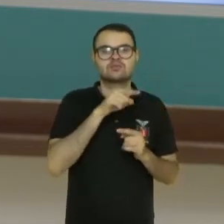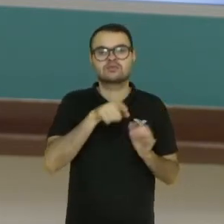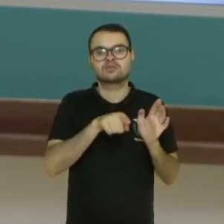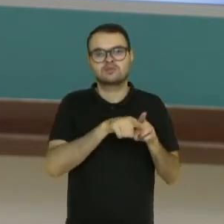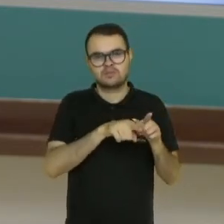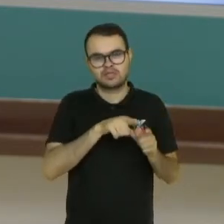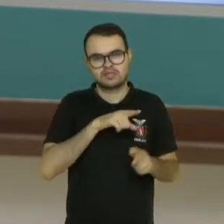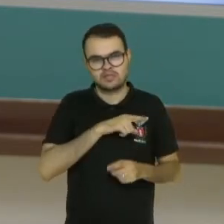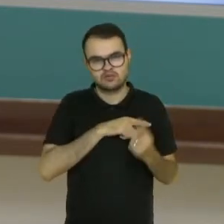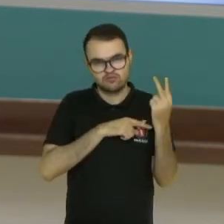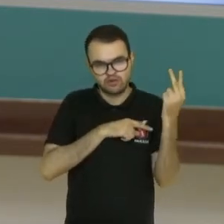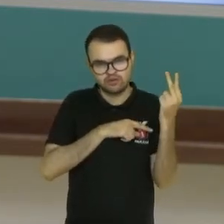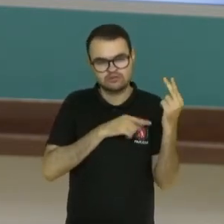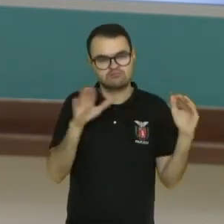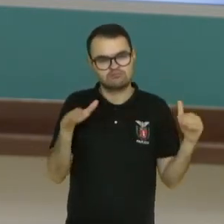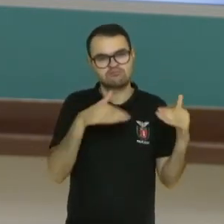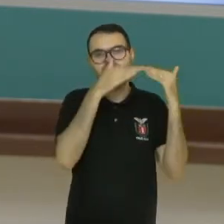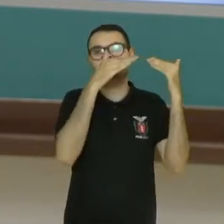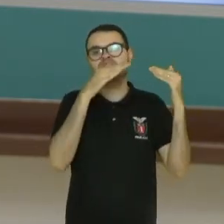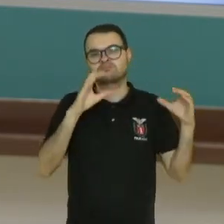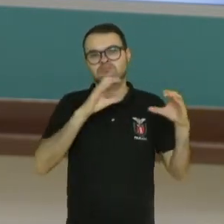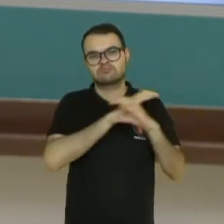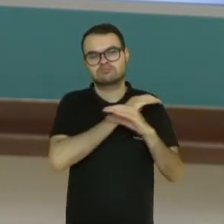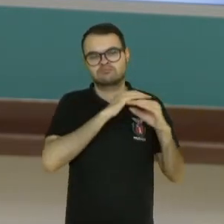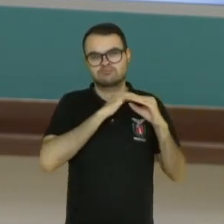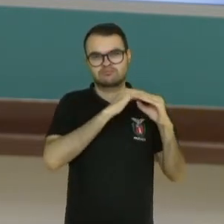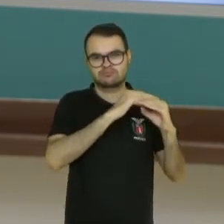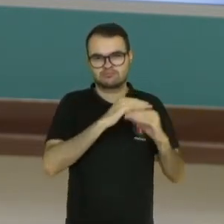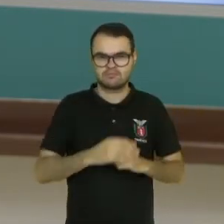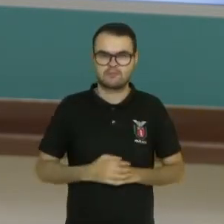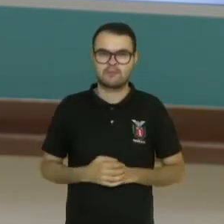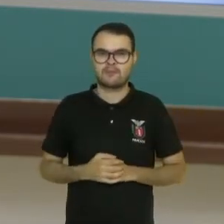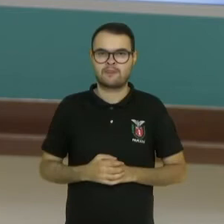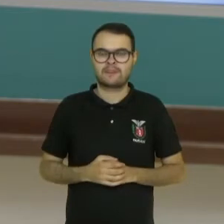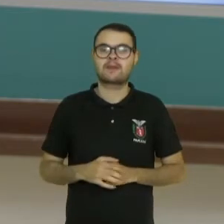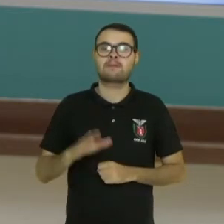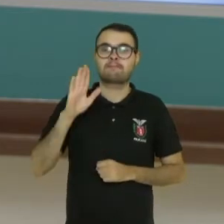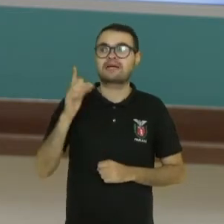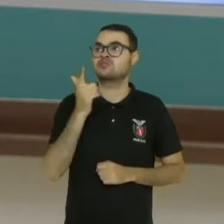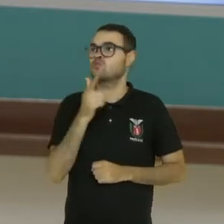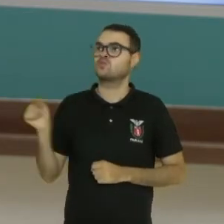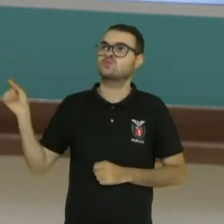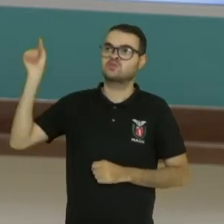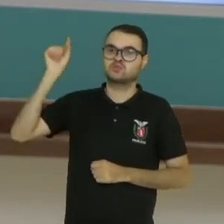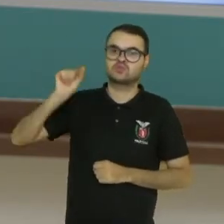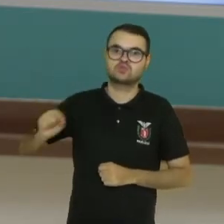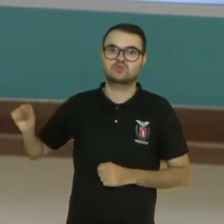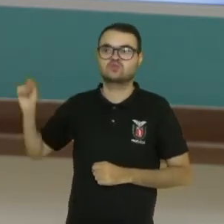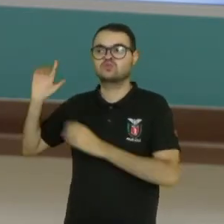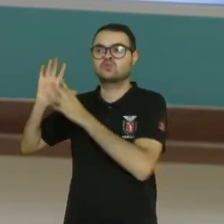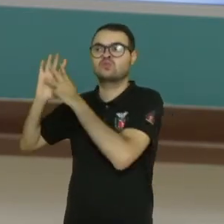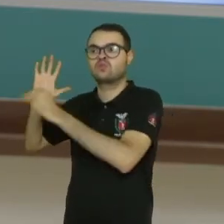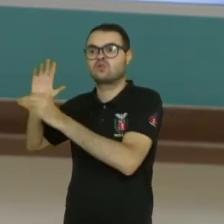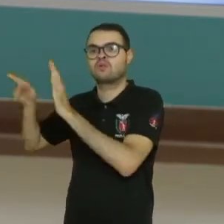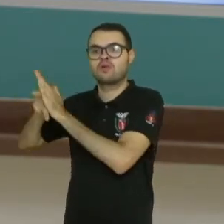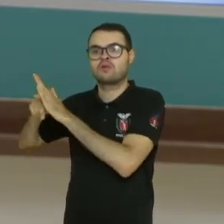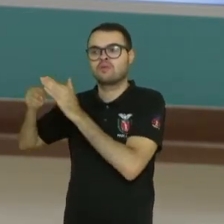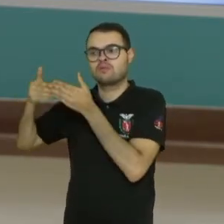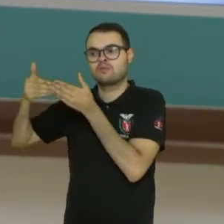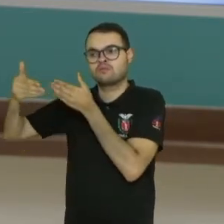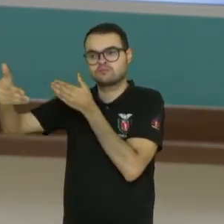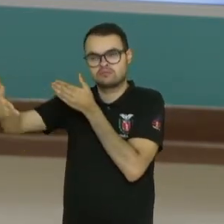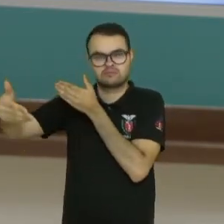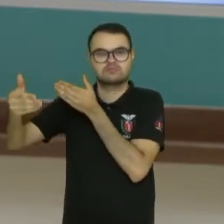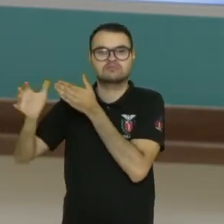né, 2 elétrons. Então ele vai ter estabilidade assim como o hélio. Já todos os outros vão se espelhar lá na sequência dos